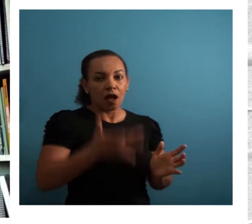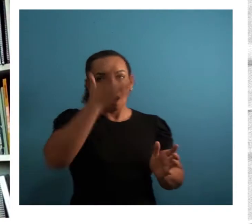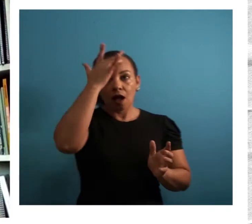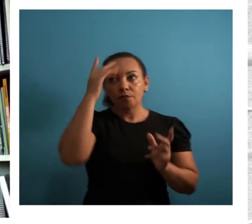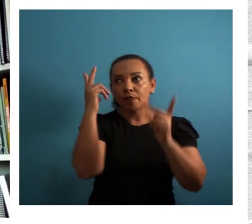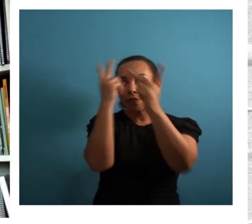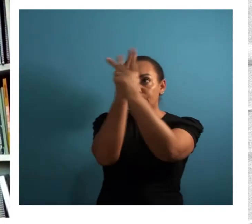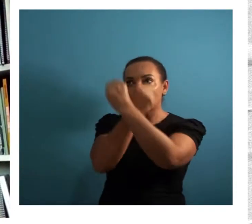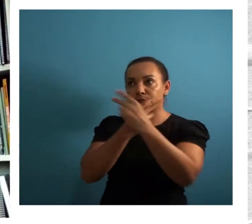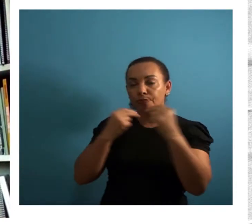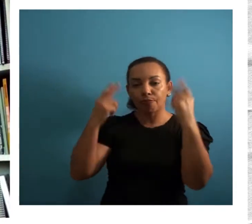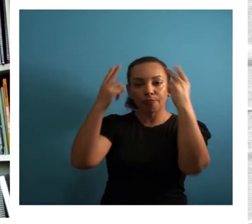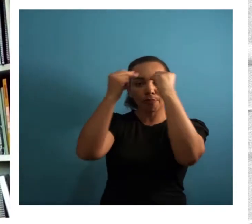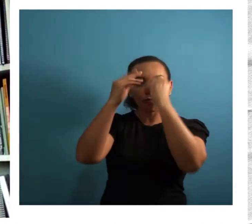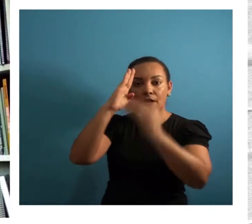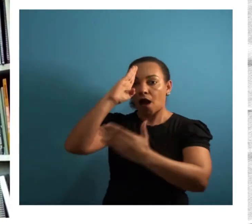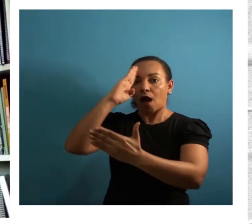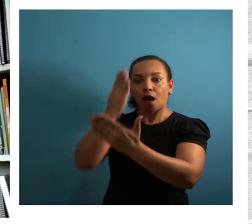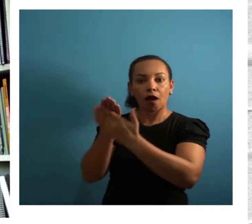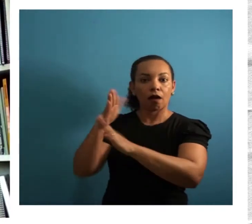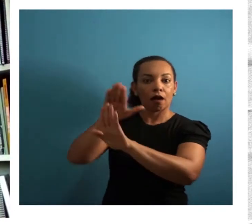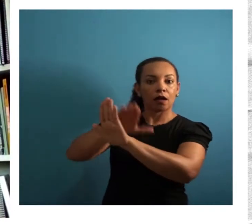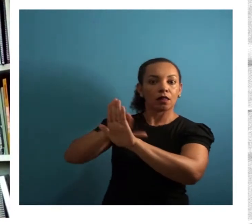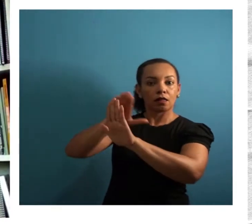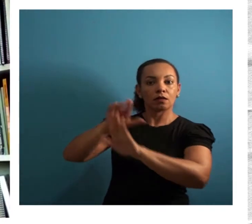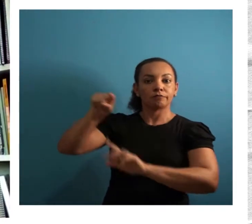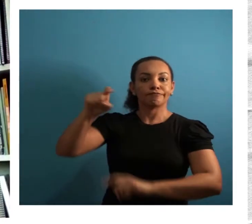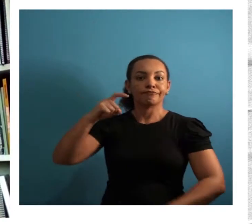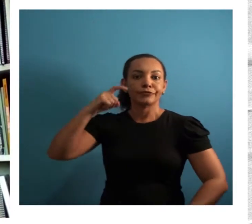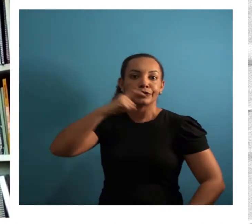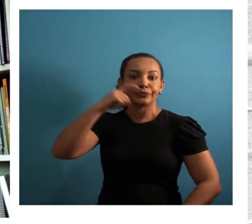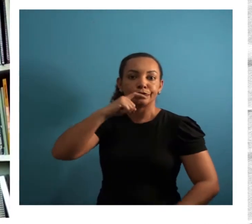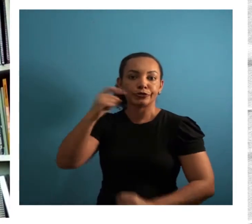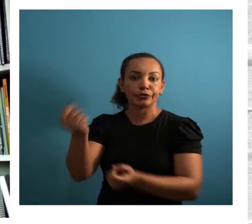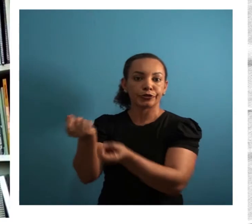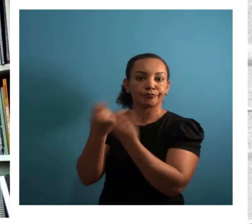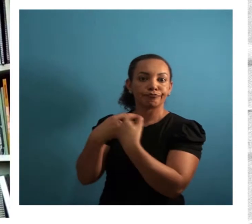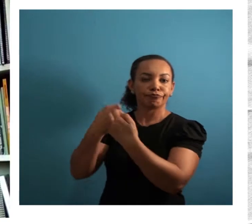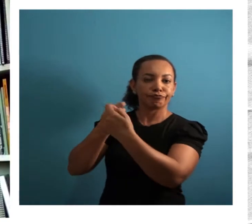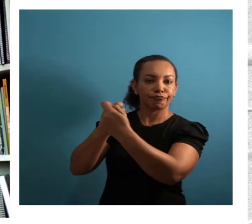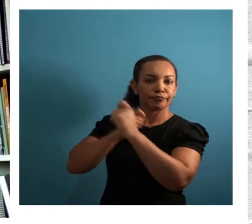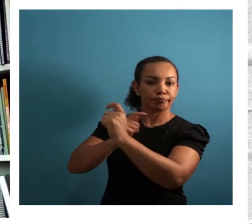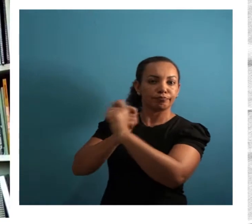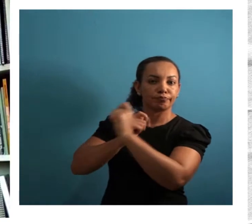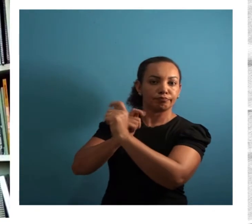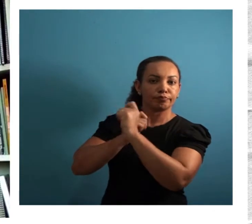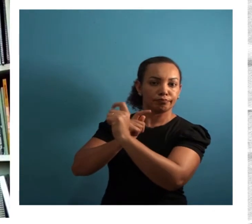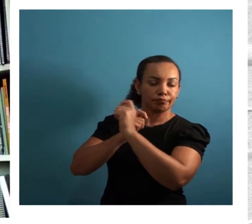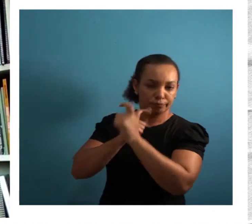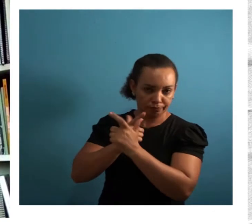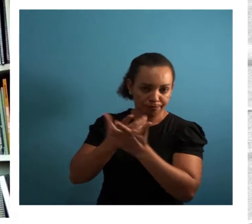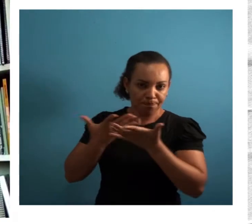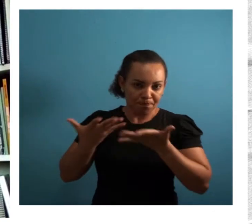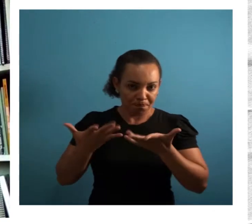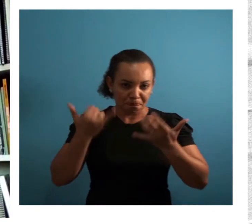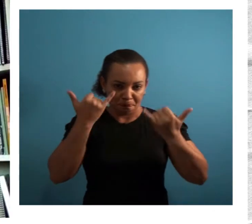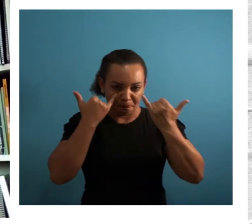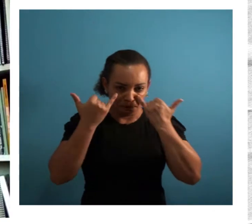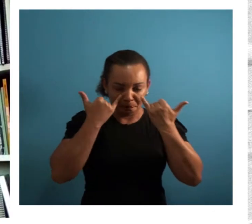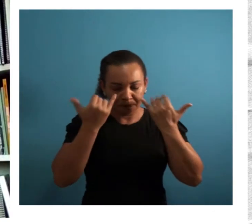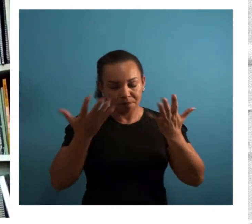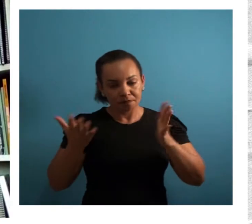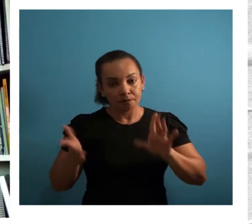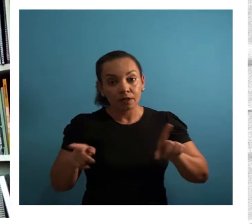se enganem ideologicamente com as mentiras que a classe dominante divulga ah e também